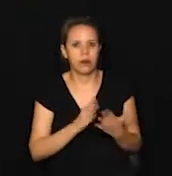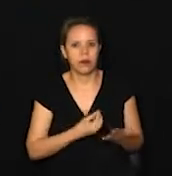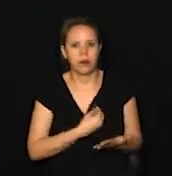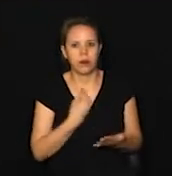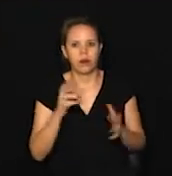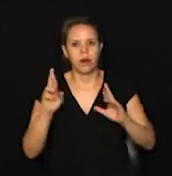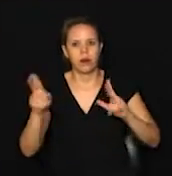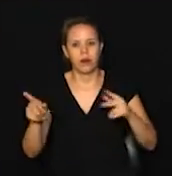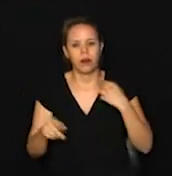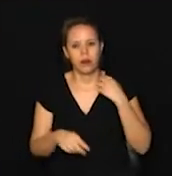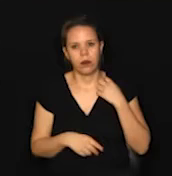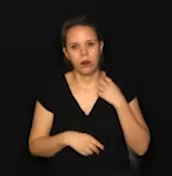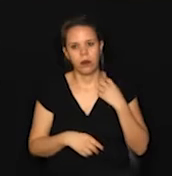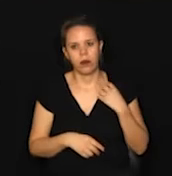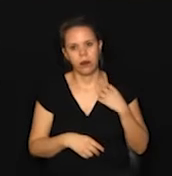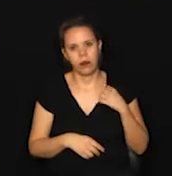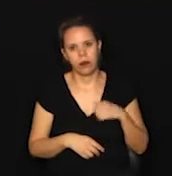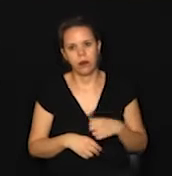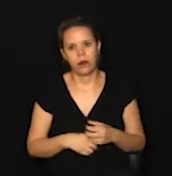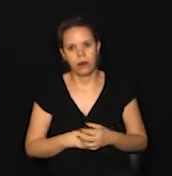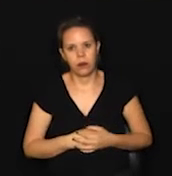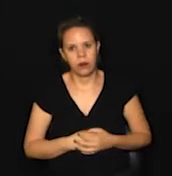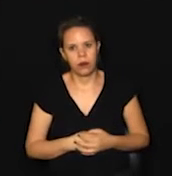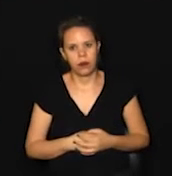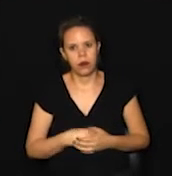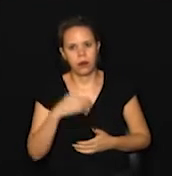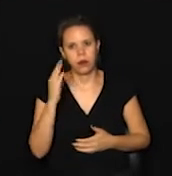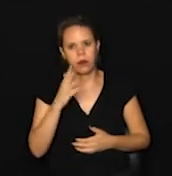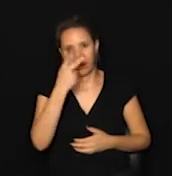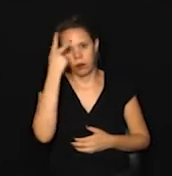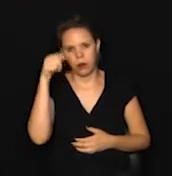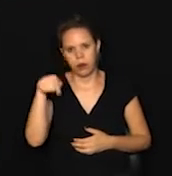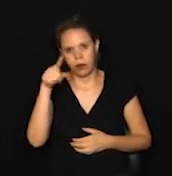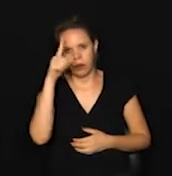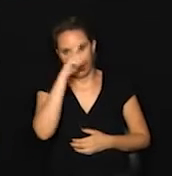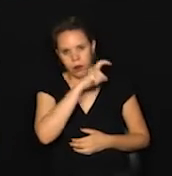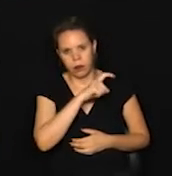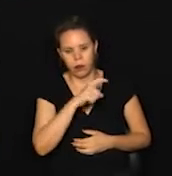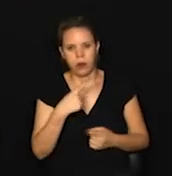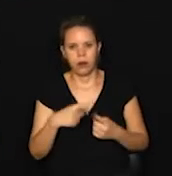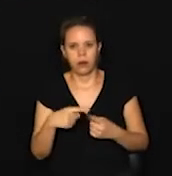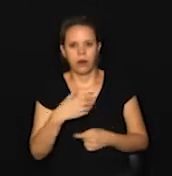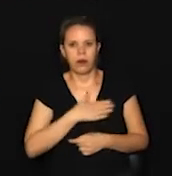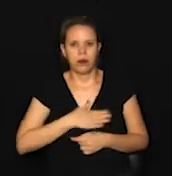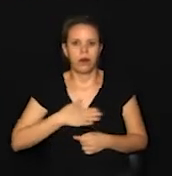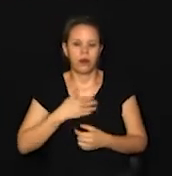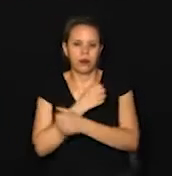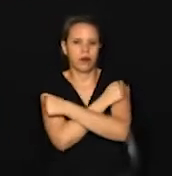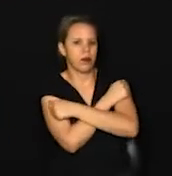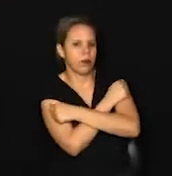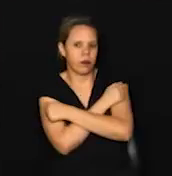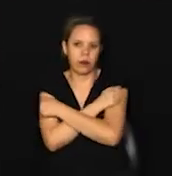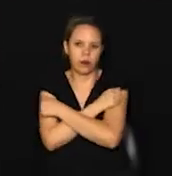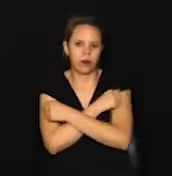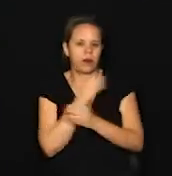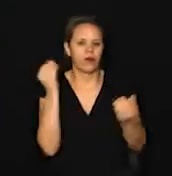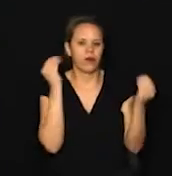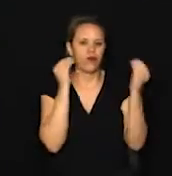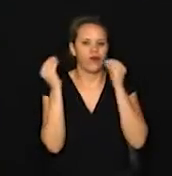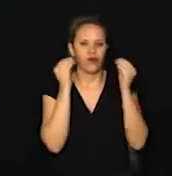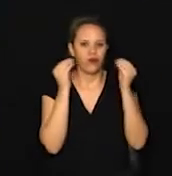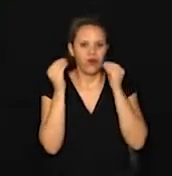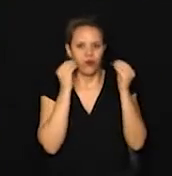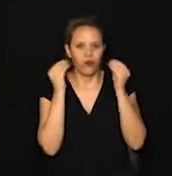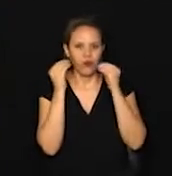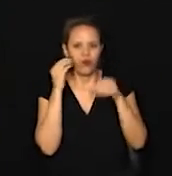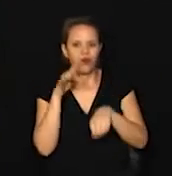uma outra forma. E, inclusive, para o brasileiro deve ser muito difícil, porque a gente gosta de abraçar, de beijar, de tocar,